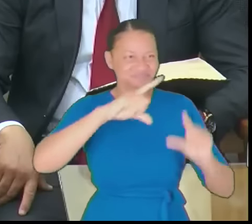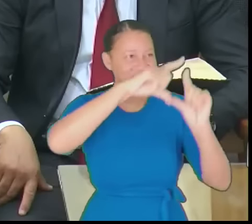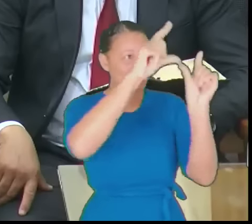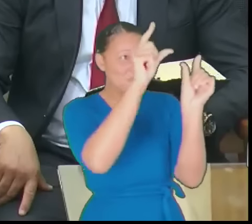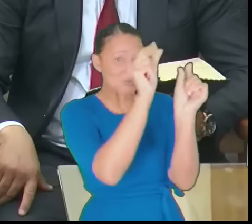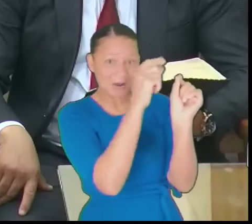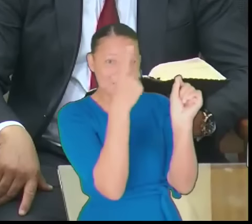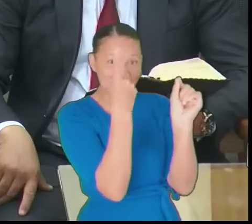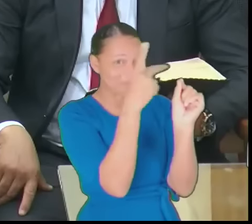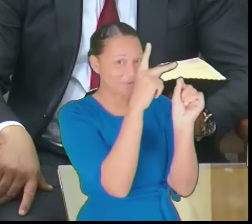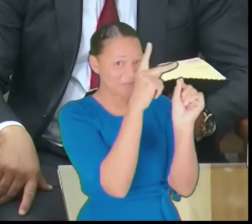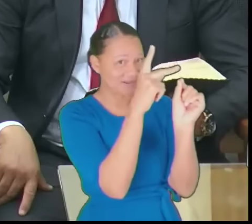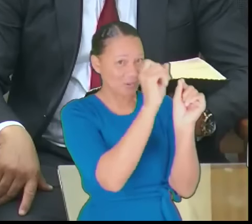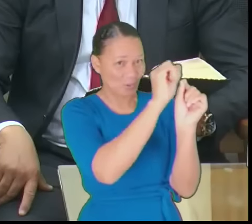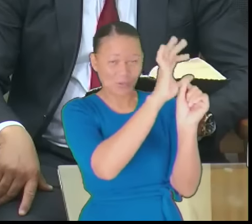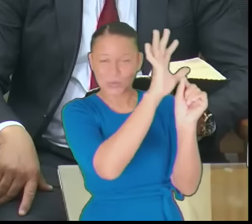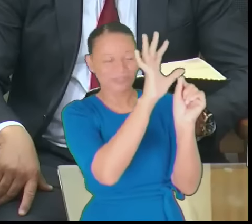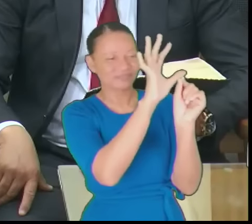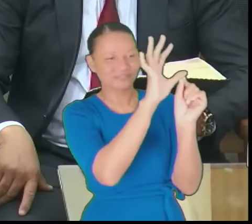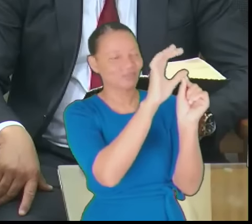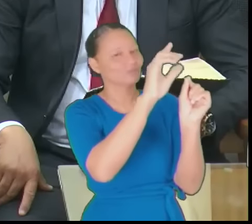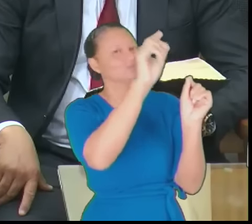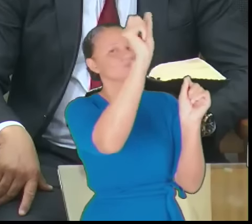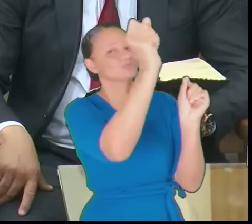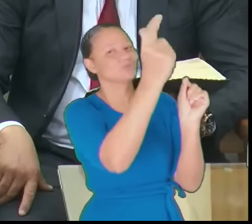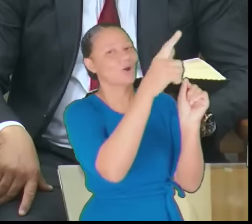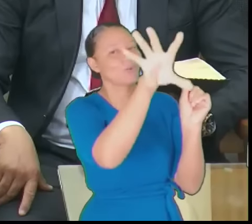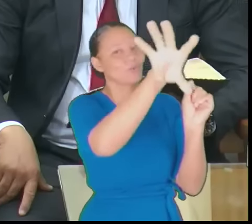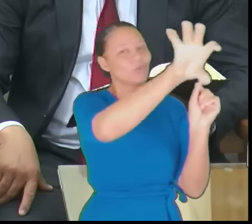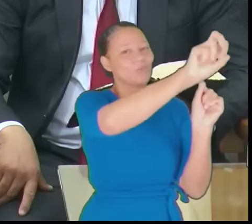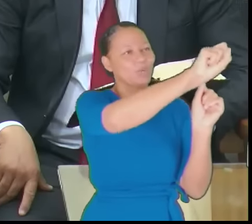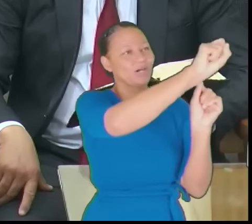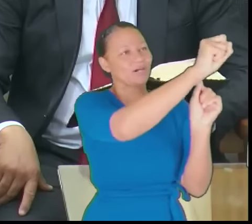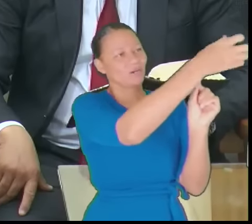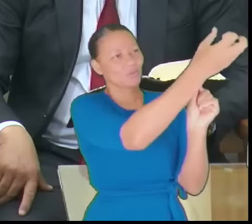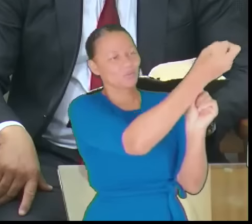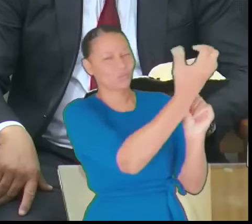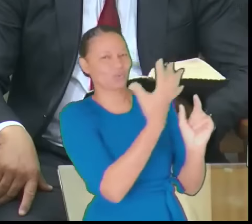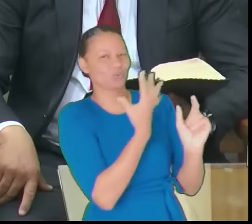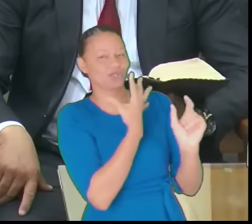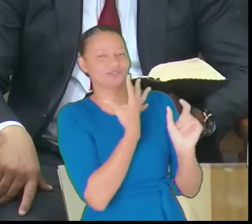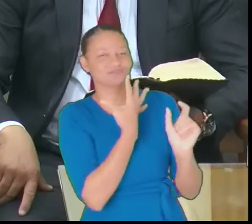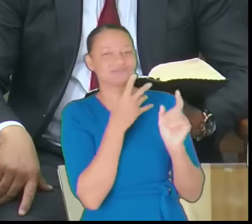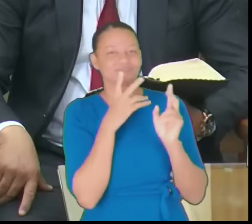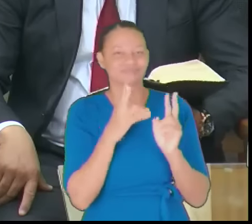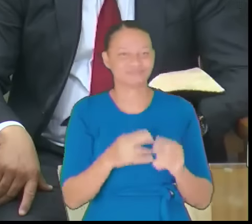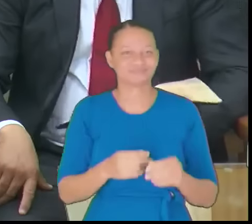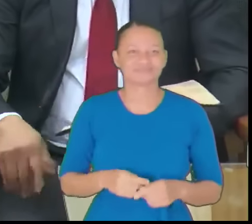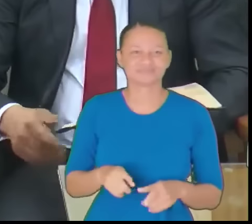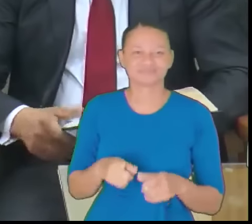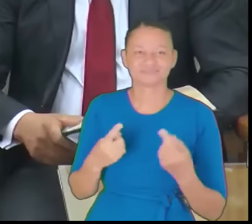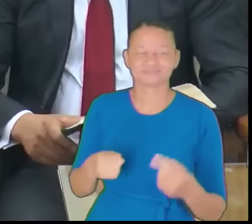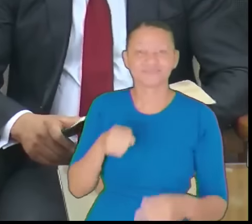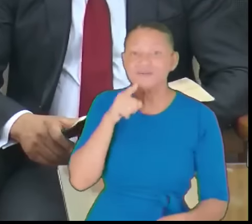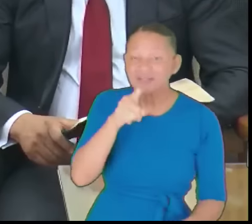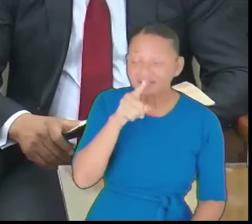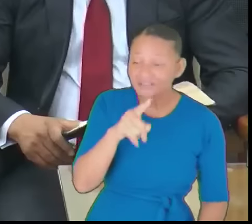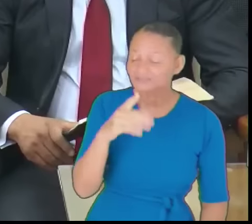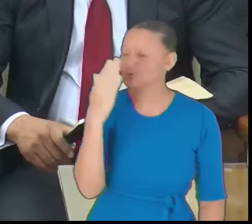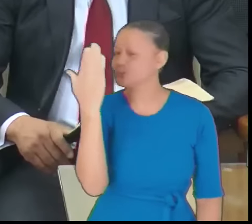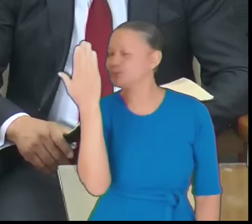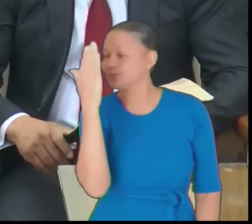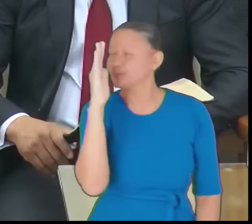própria. A luz recebe luz. A lua recebe luz do sol. Assim é você. Você é o espelho, né? Por isso que aquele hino canta: você é um